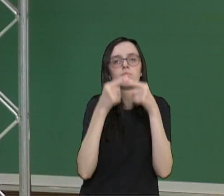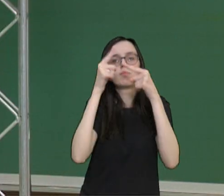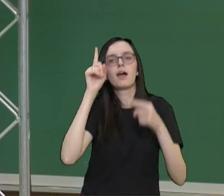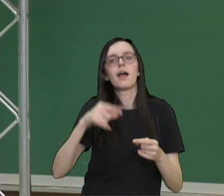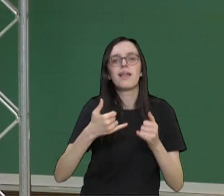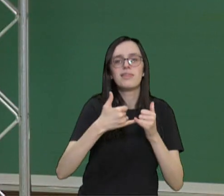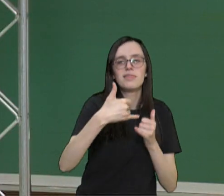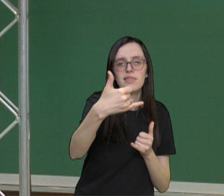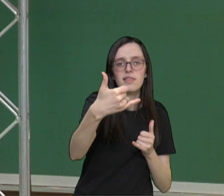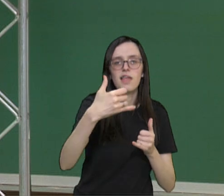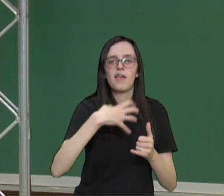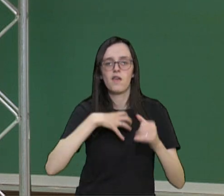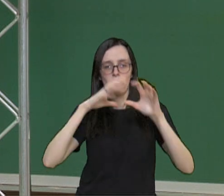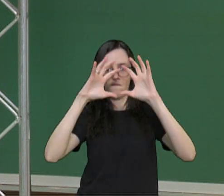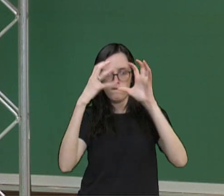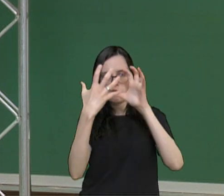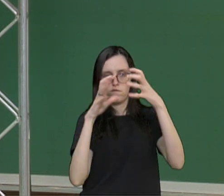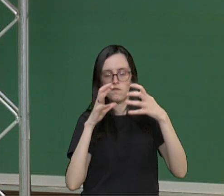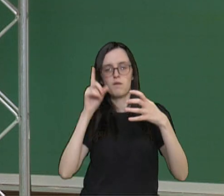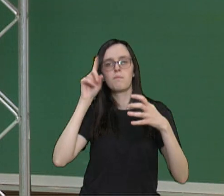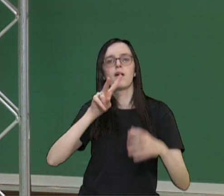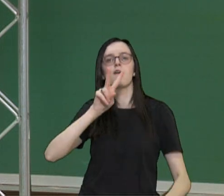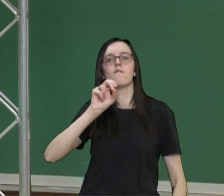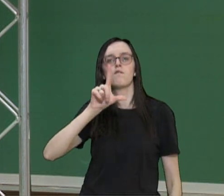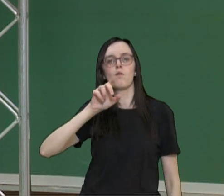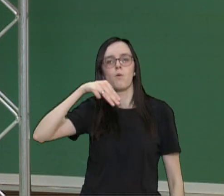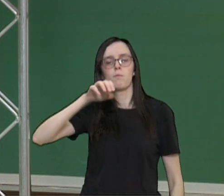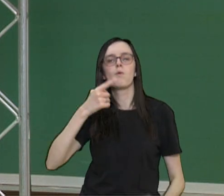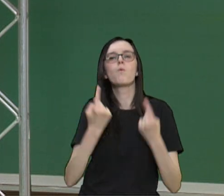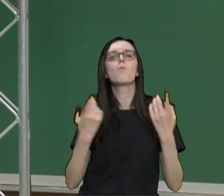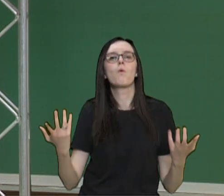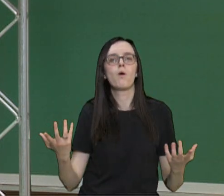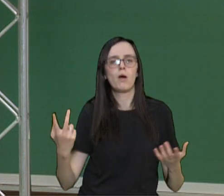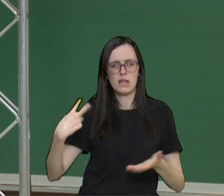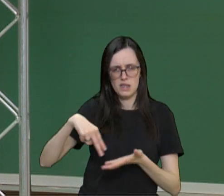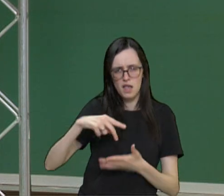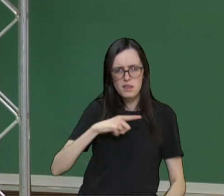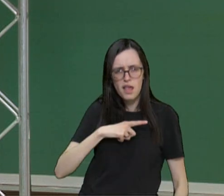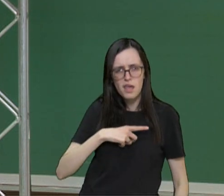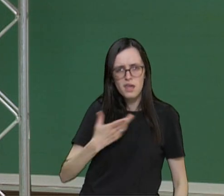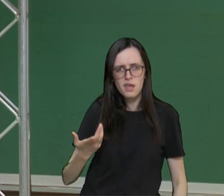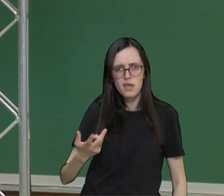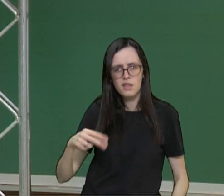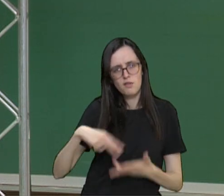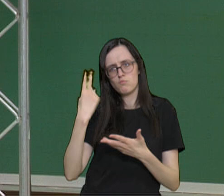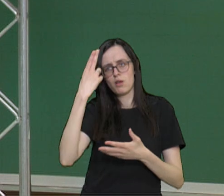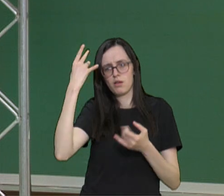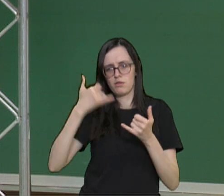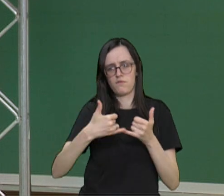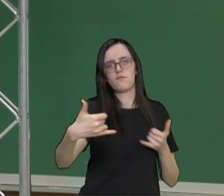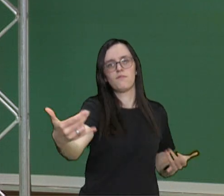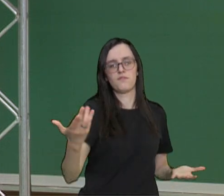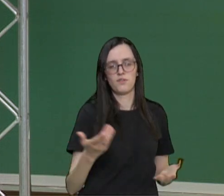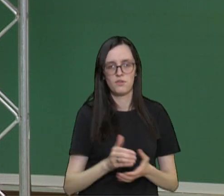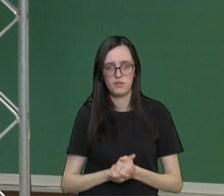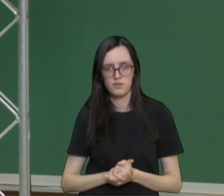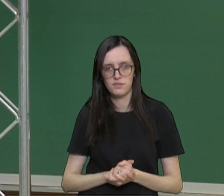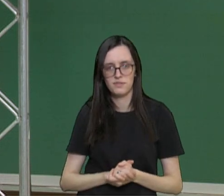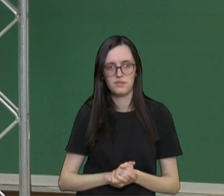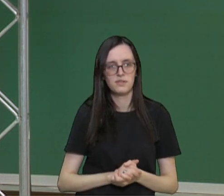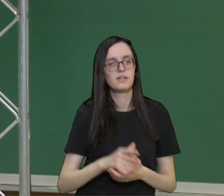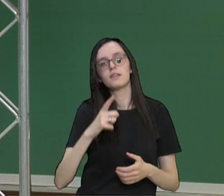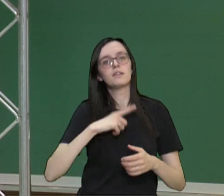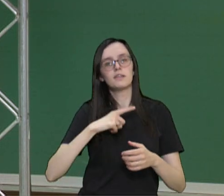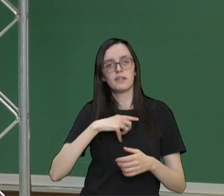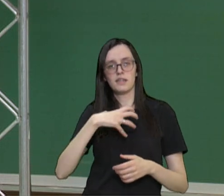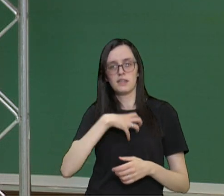linha, forma e volume? A dança? Eu tenho linha na dança? Só se for um carretel, né? Eu tenho forma